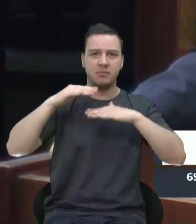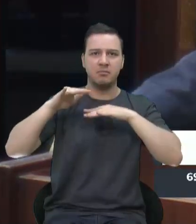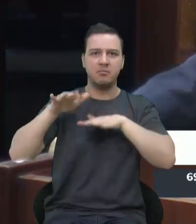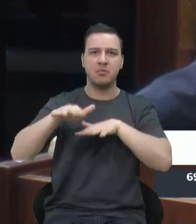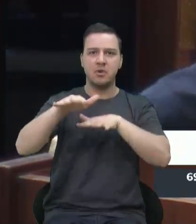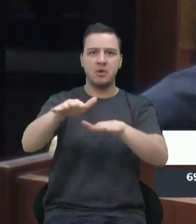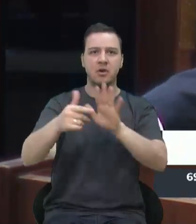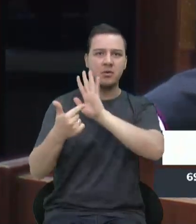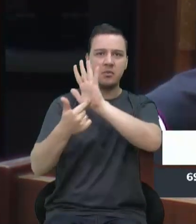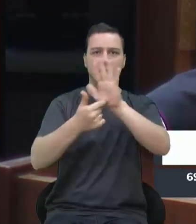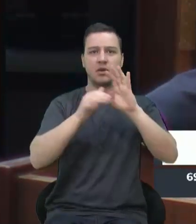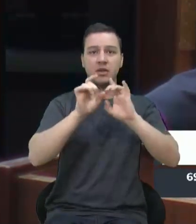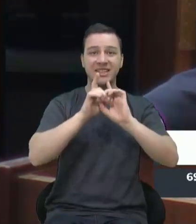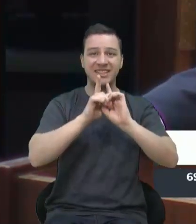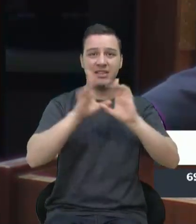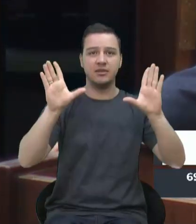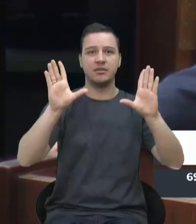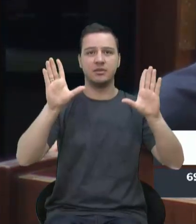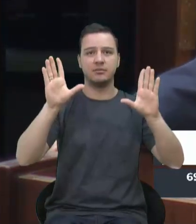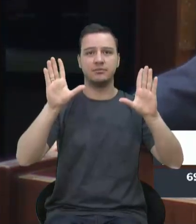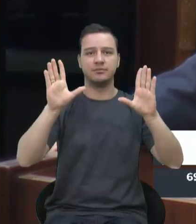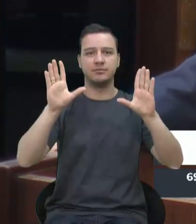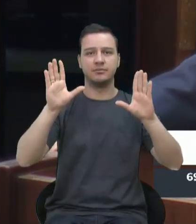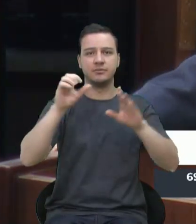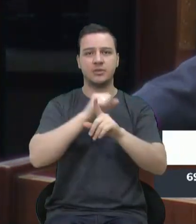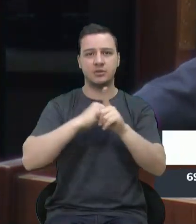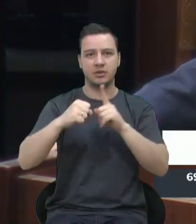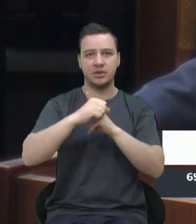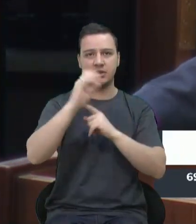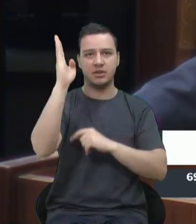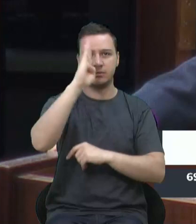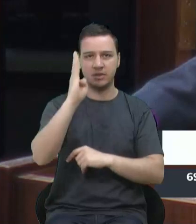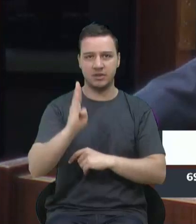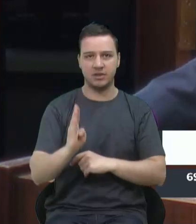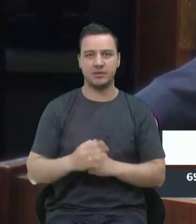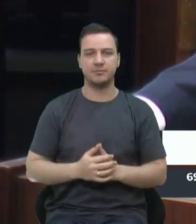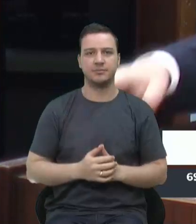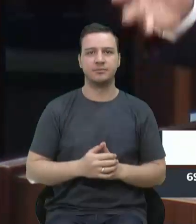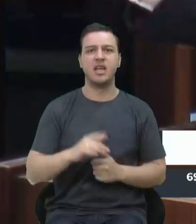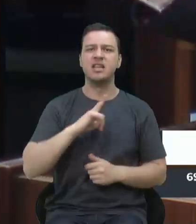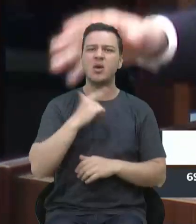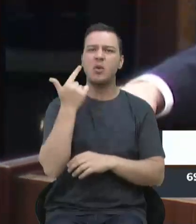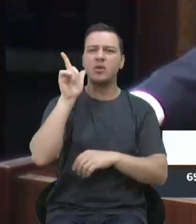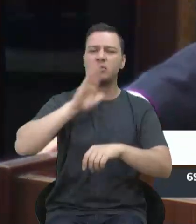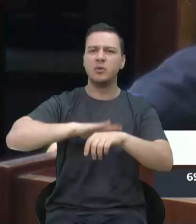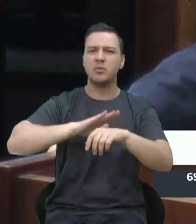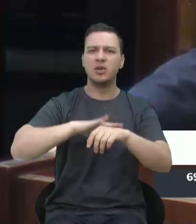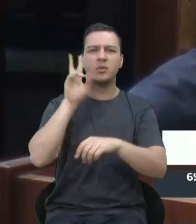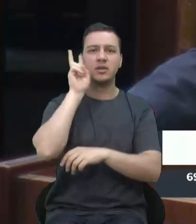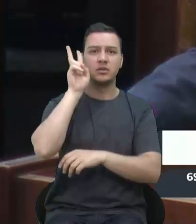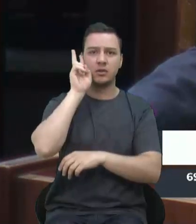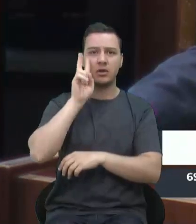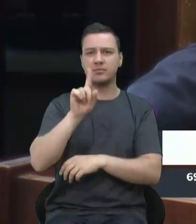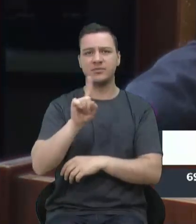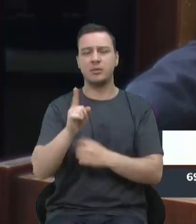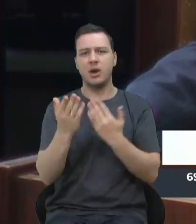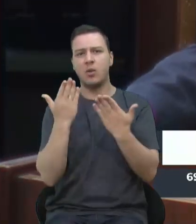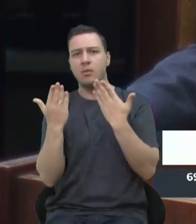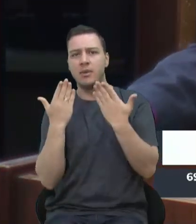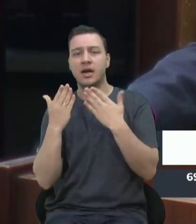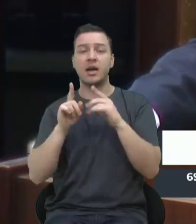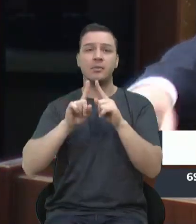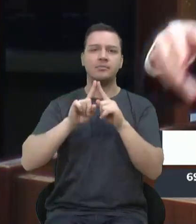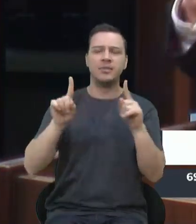sociedade brasileira. Eu trago um outro momento histórico, obviamente não para comparar, mas